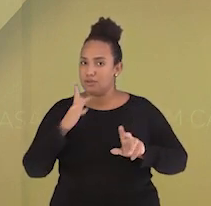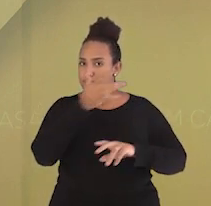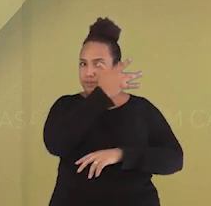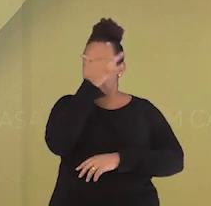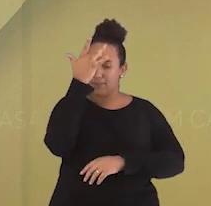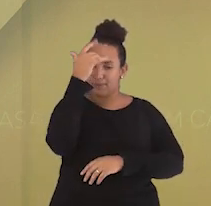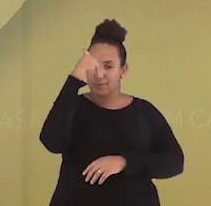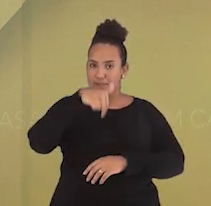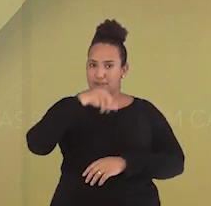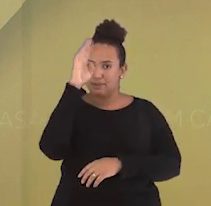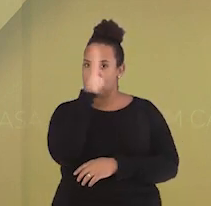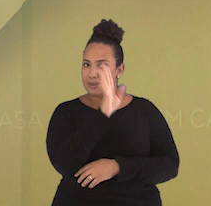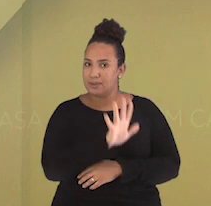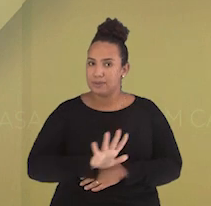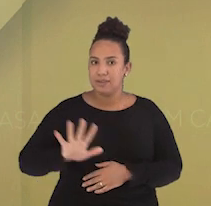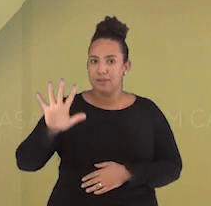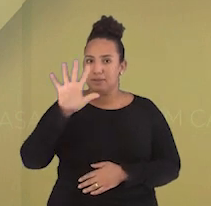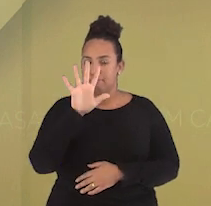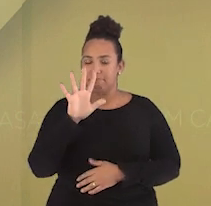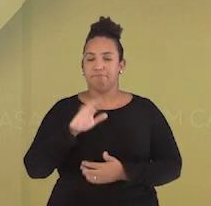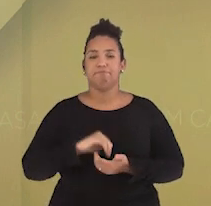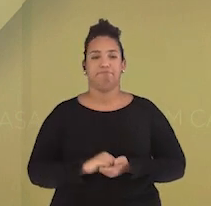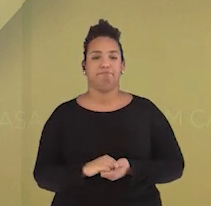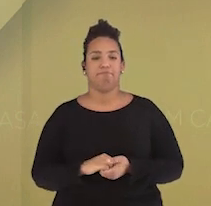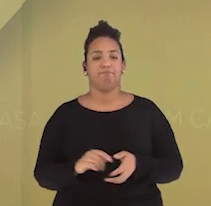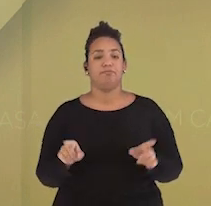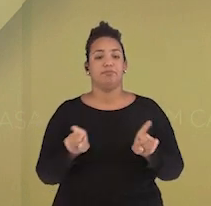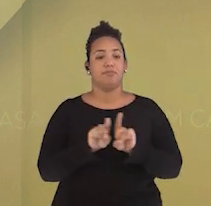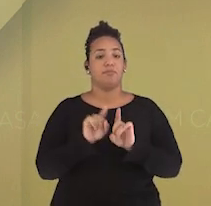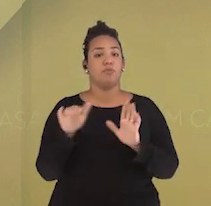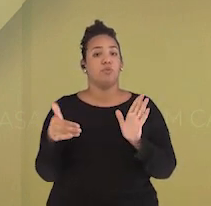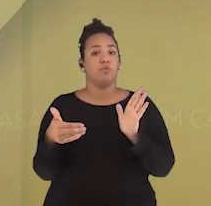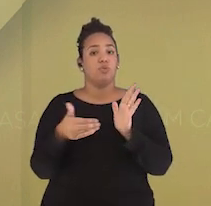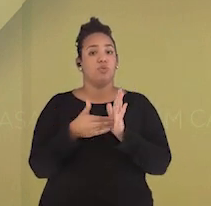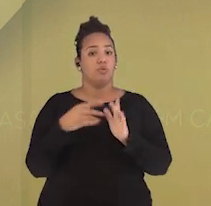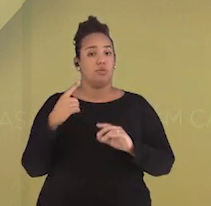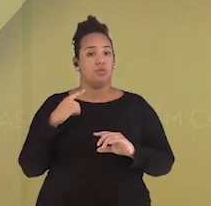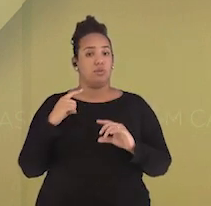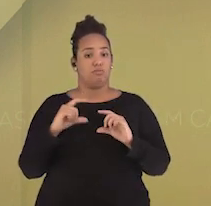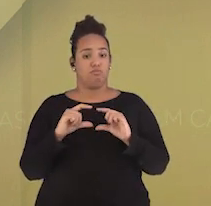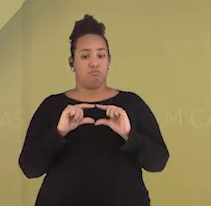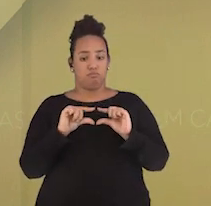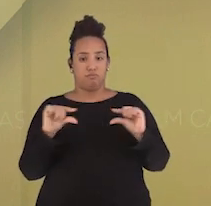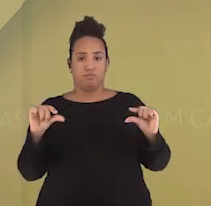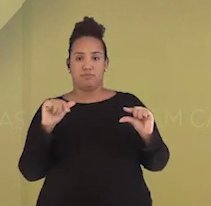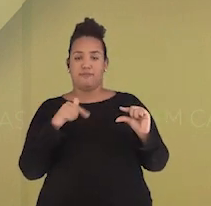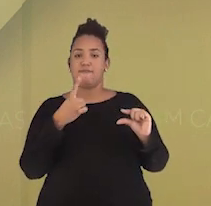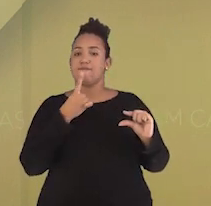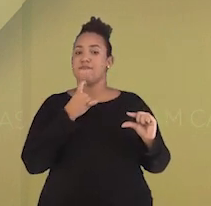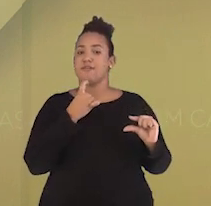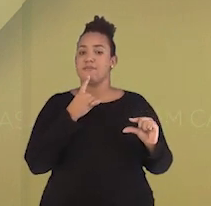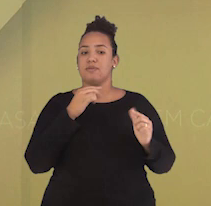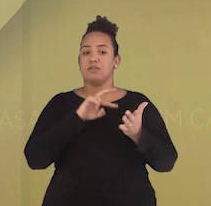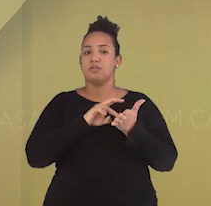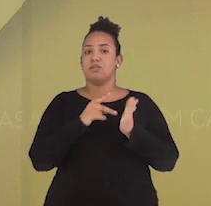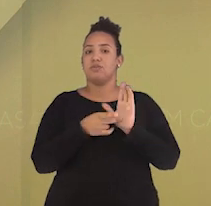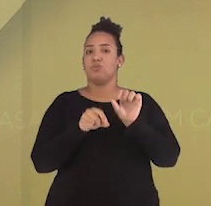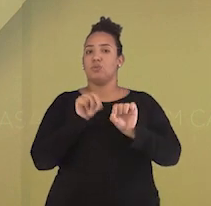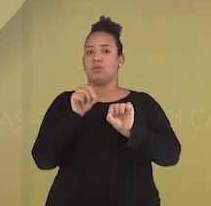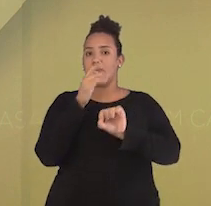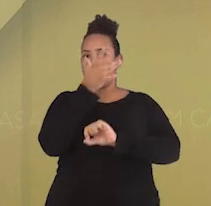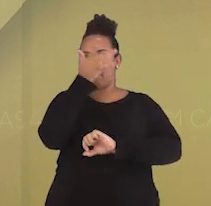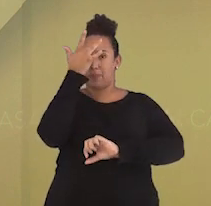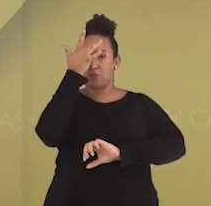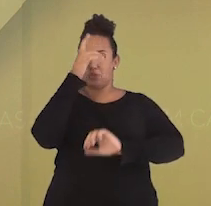Brasil? E por último, o quadradinho vermelho, que indica uma quantidade bem maior de pessoas.